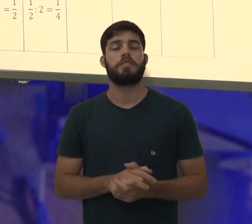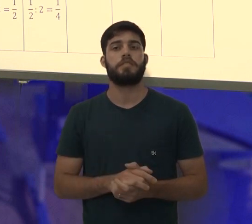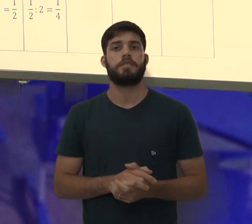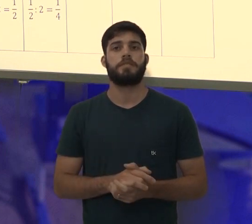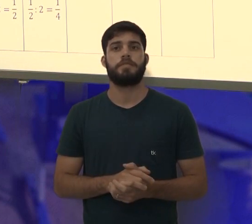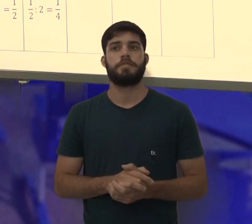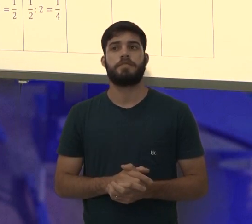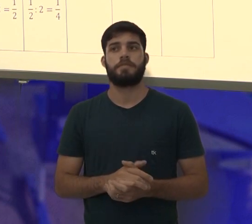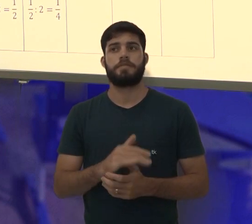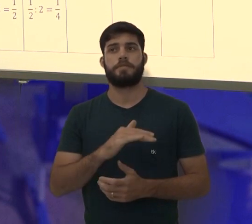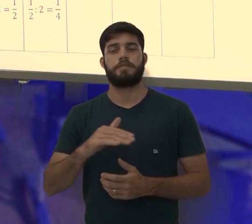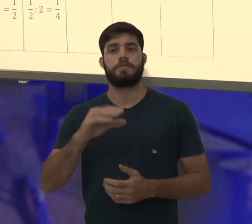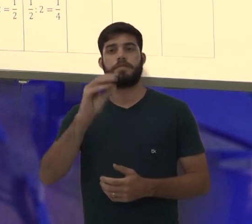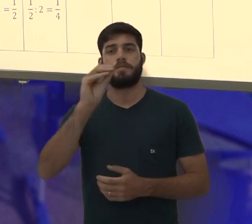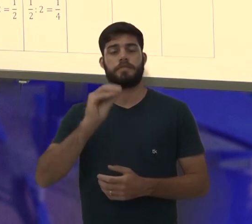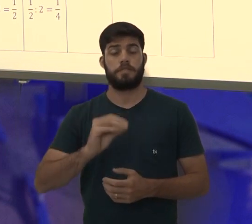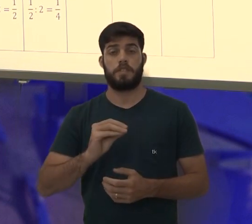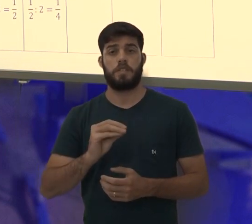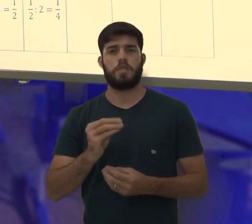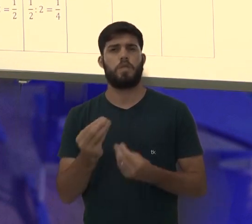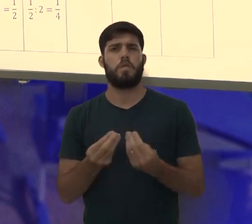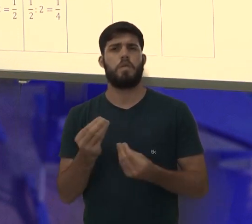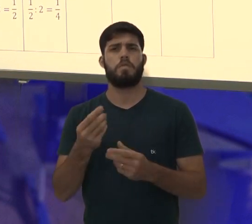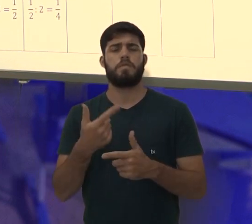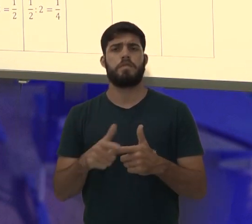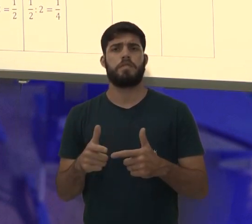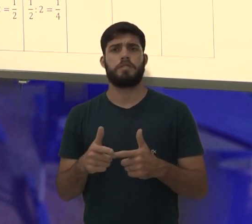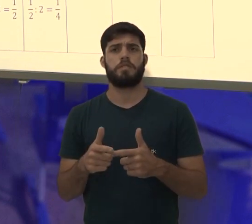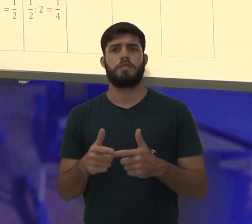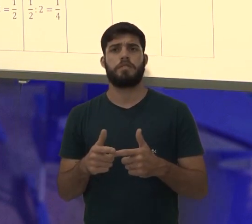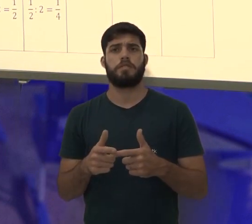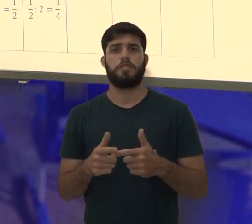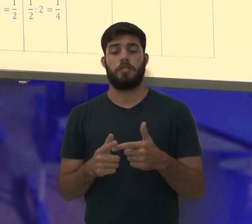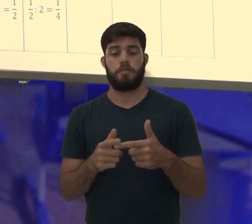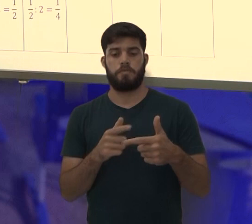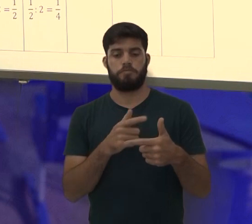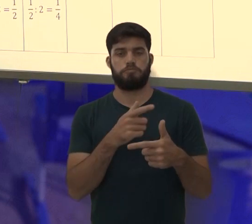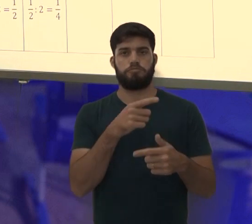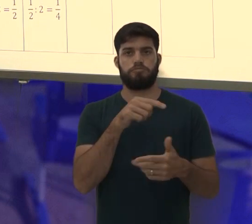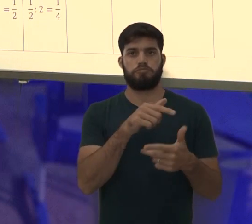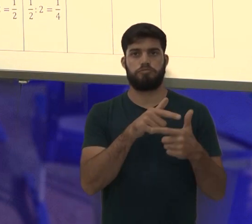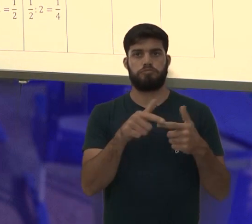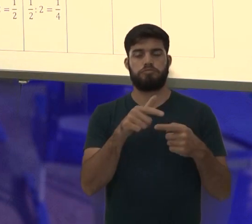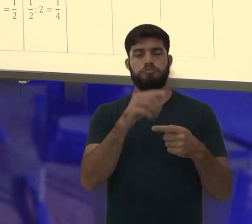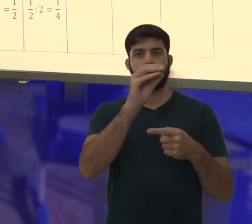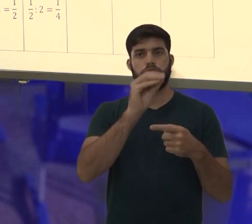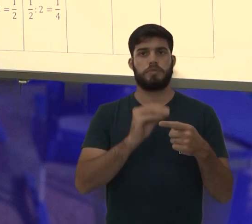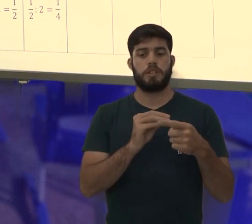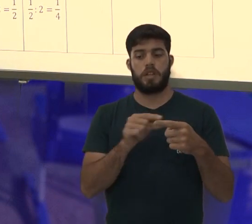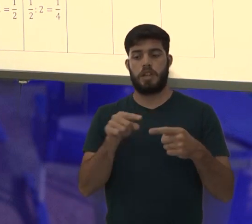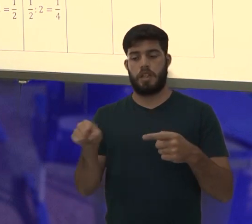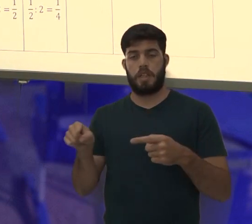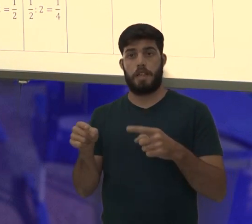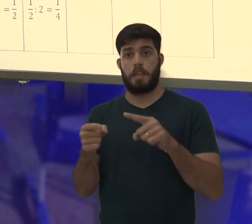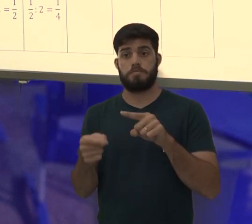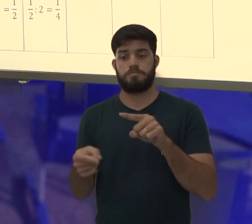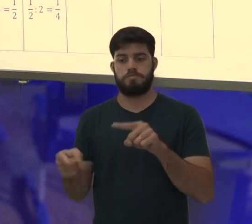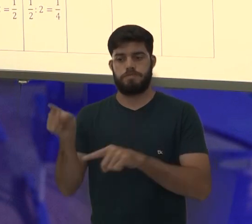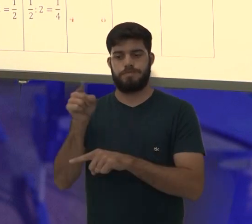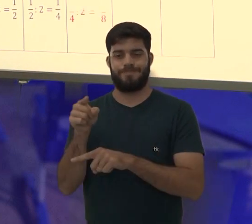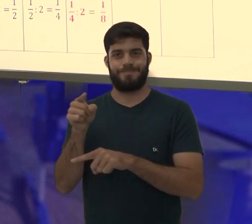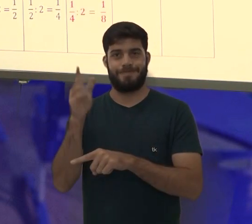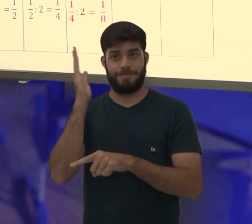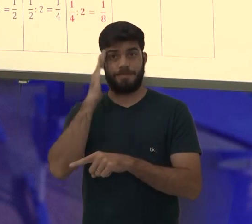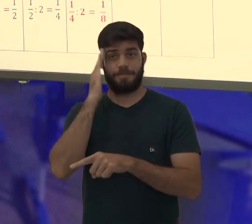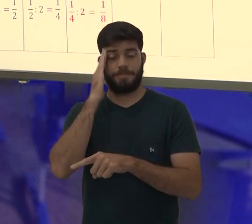frações, você pega a primeira fração e multiplica pelo inverso da segunda. Então, por isso que deu 1/4 aqui.